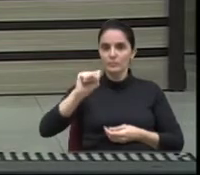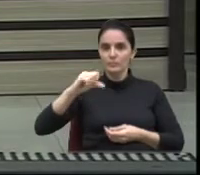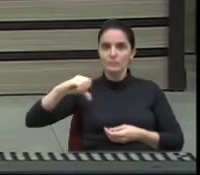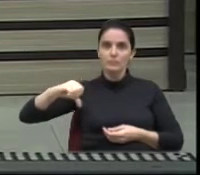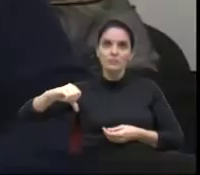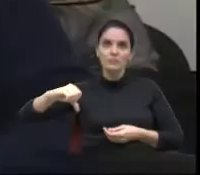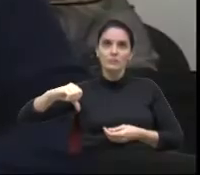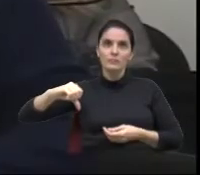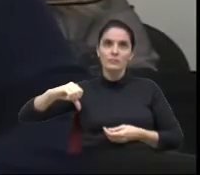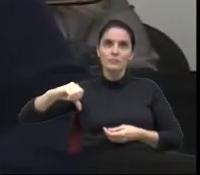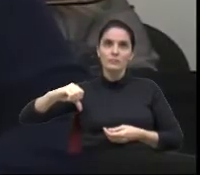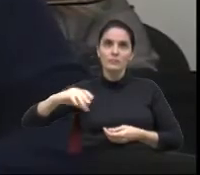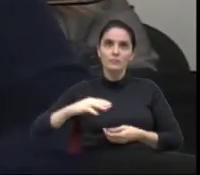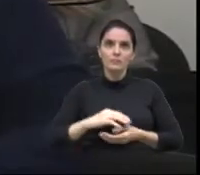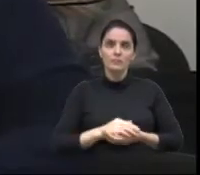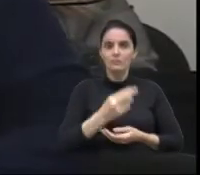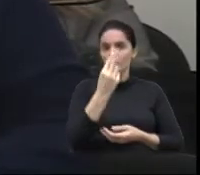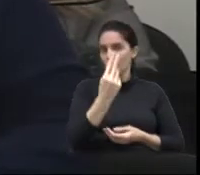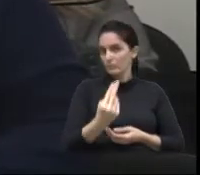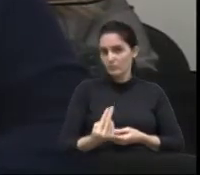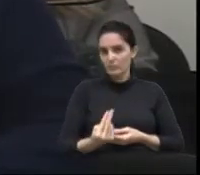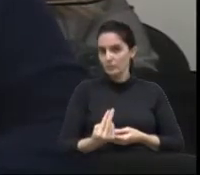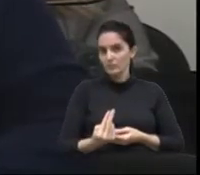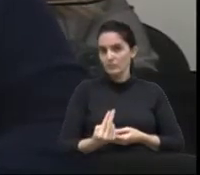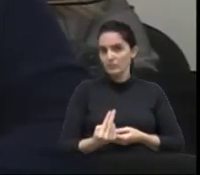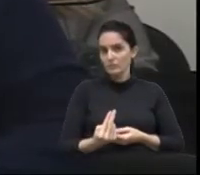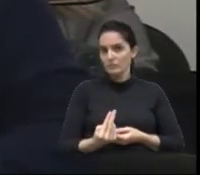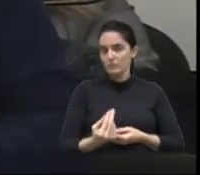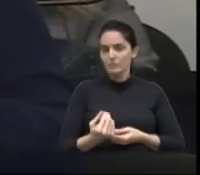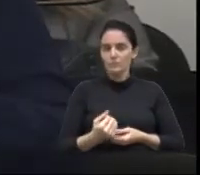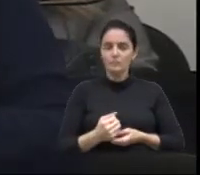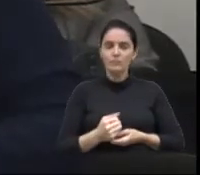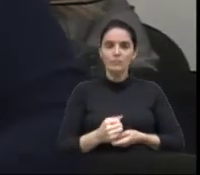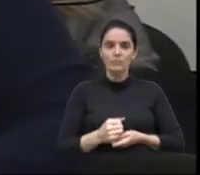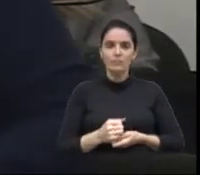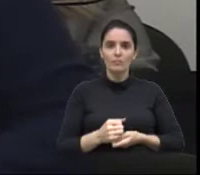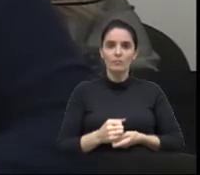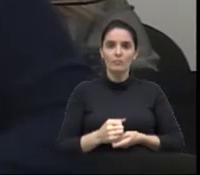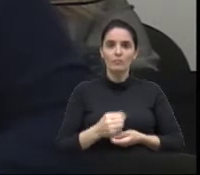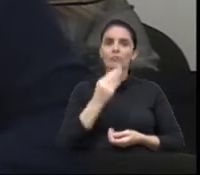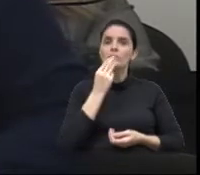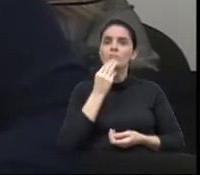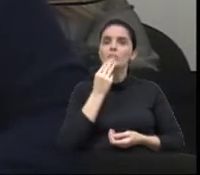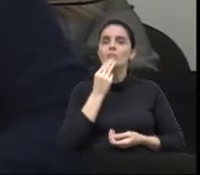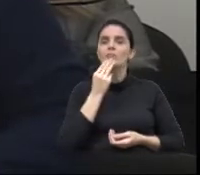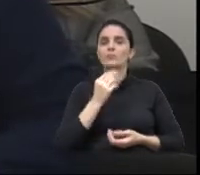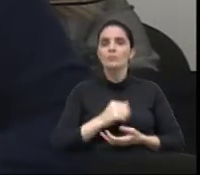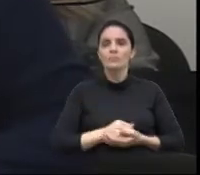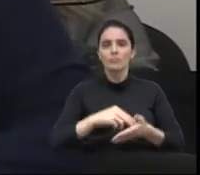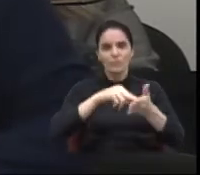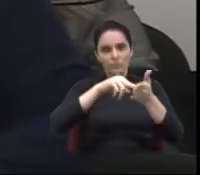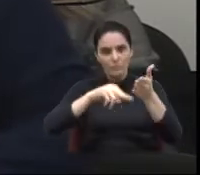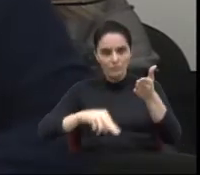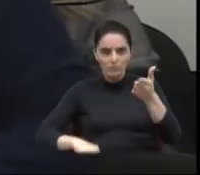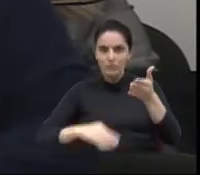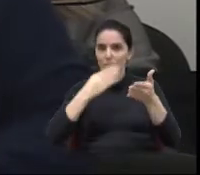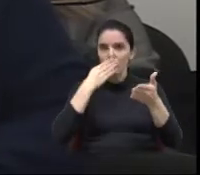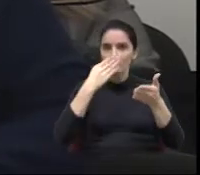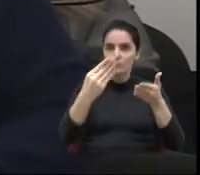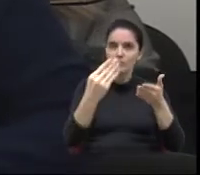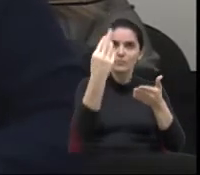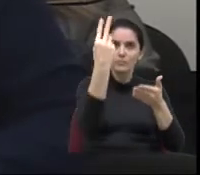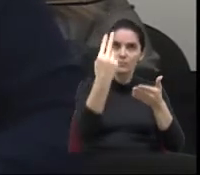289, que é no mesmo sentido, é o mesmo requerimento do Vaguinho, que foi lido, pede a mesma